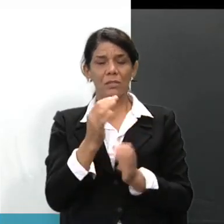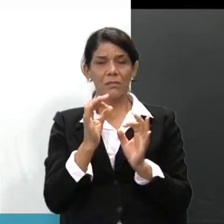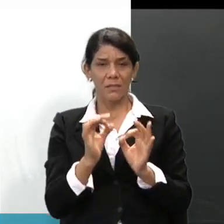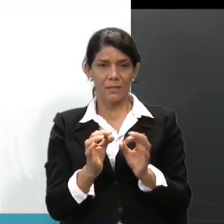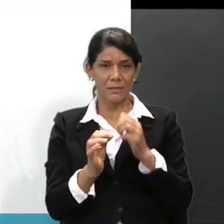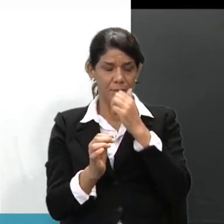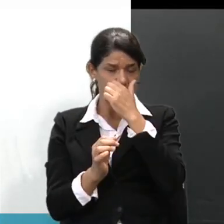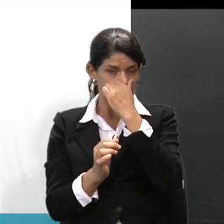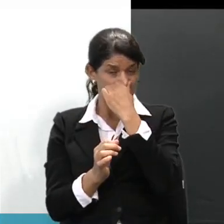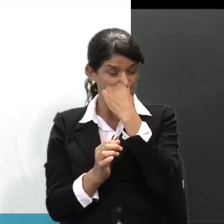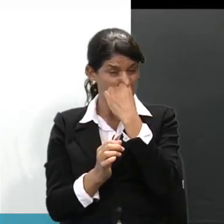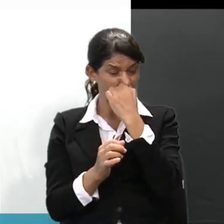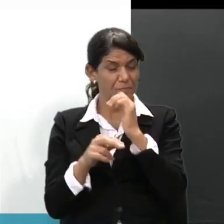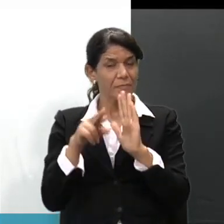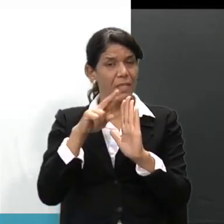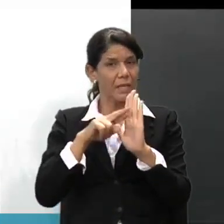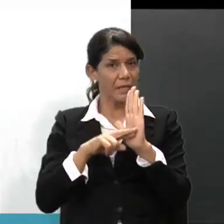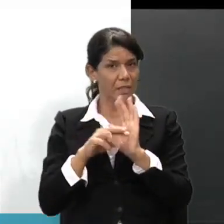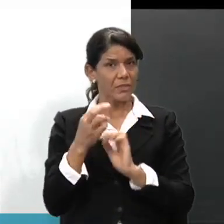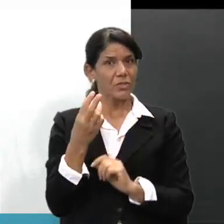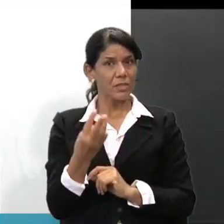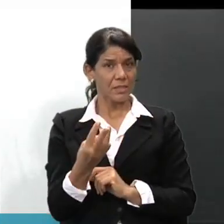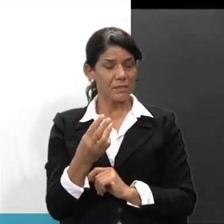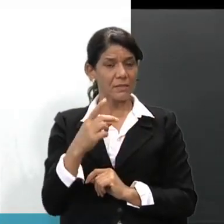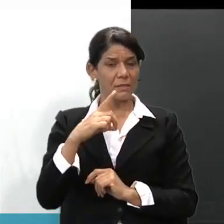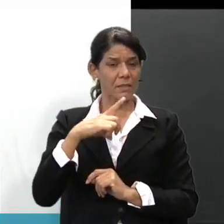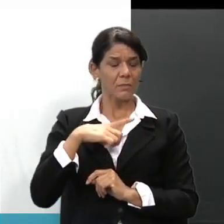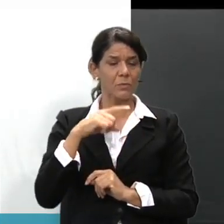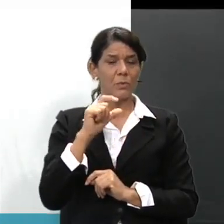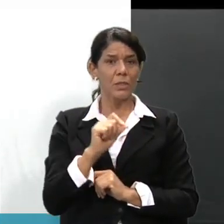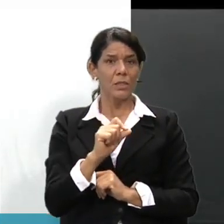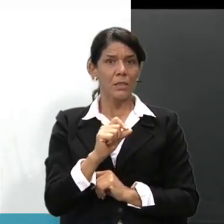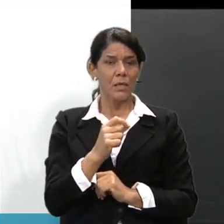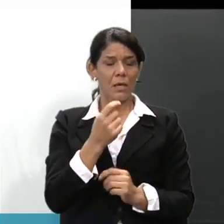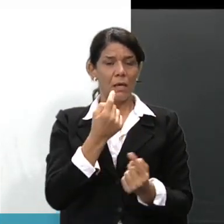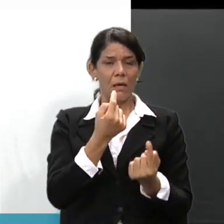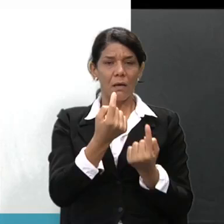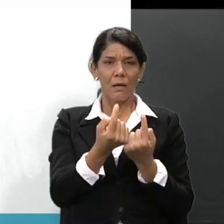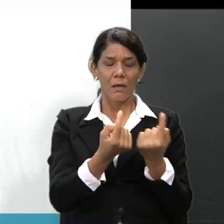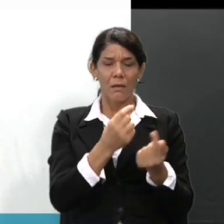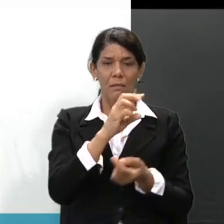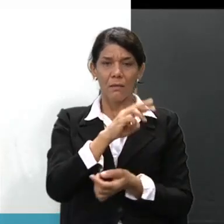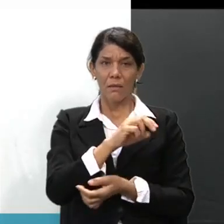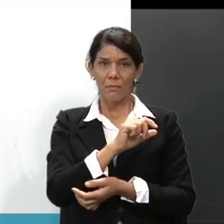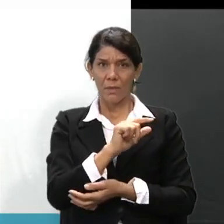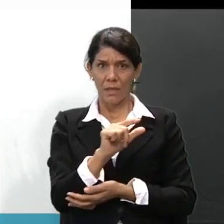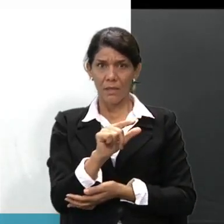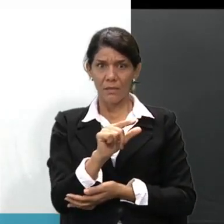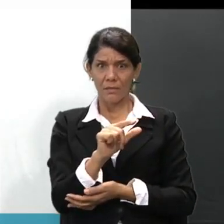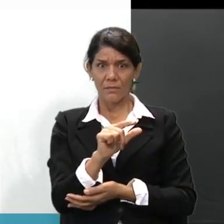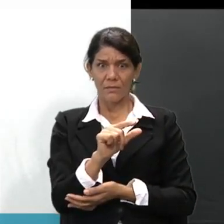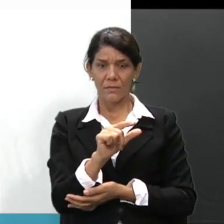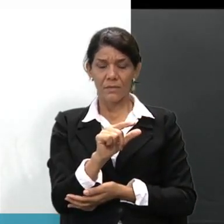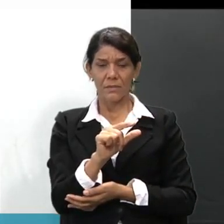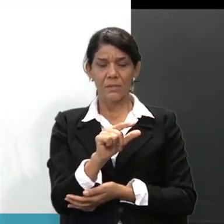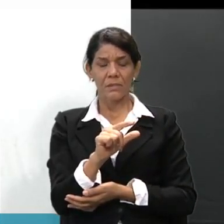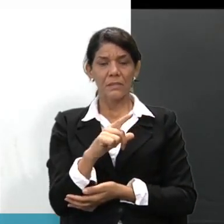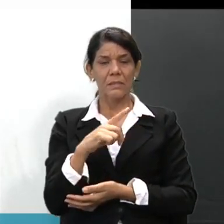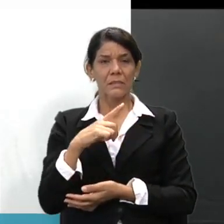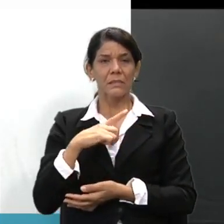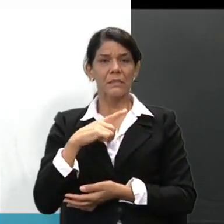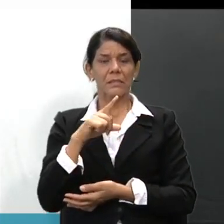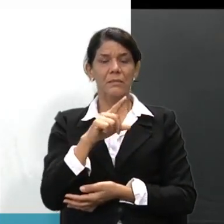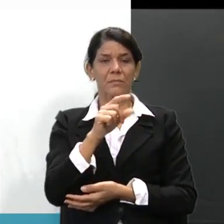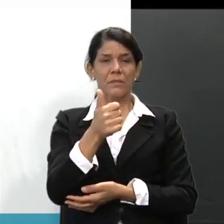prescrita? Regra de 3, nós temos, então, que a cada ml da diluição, nós